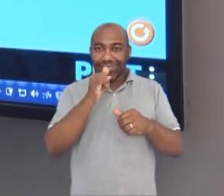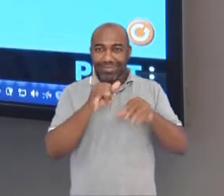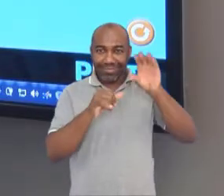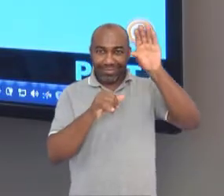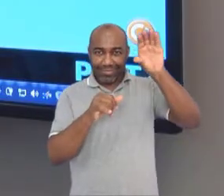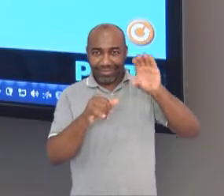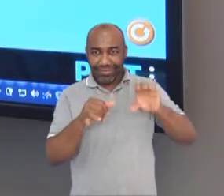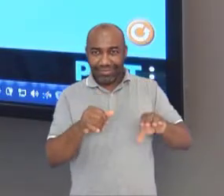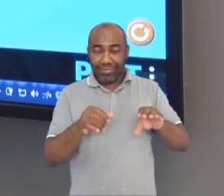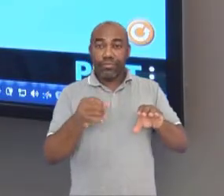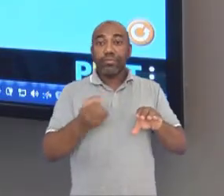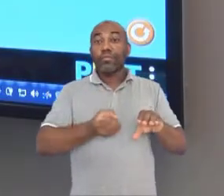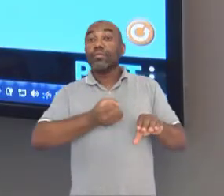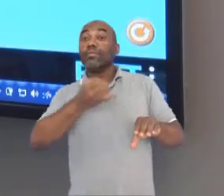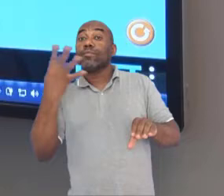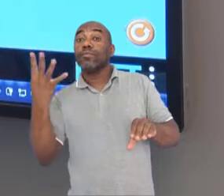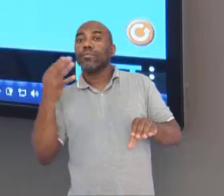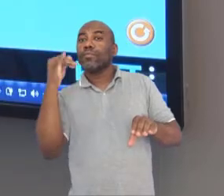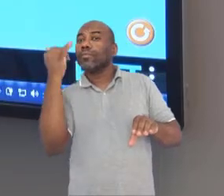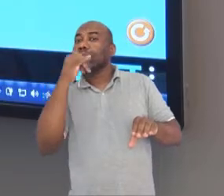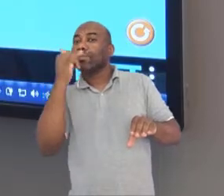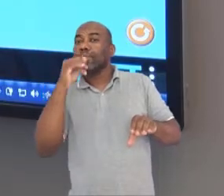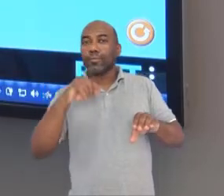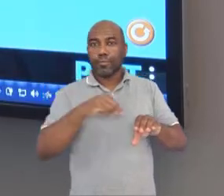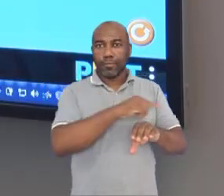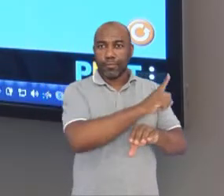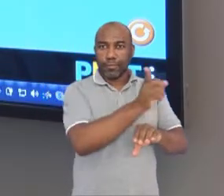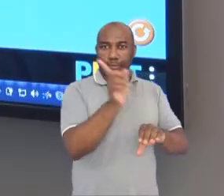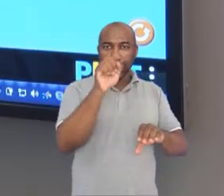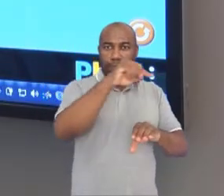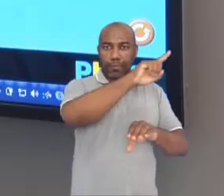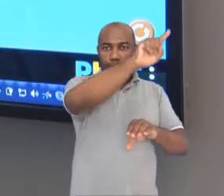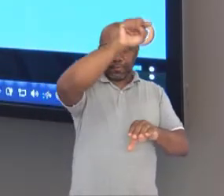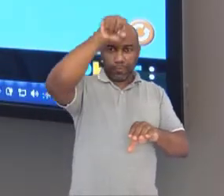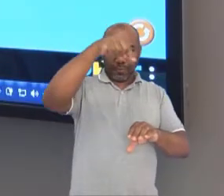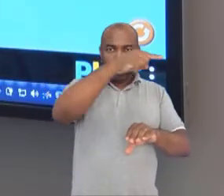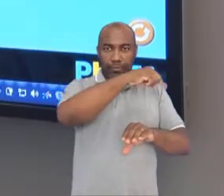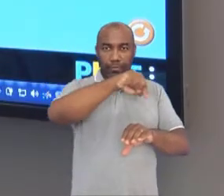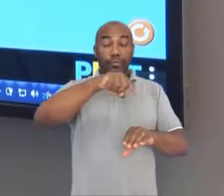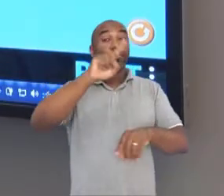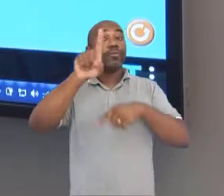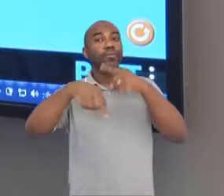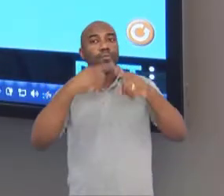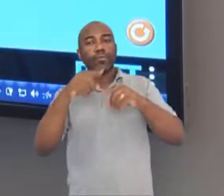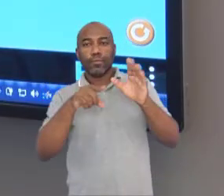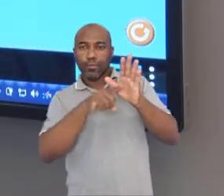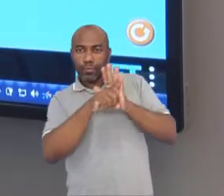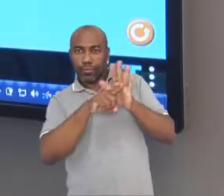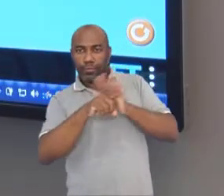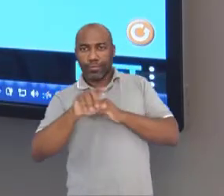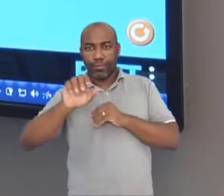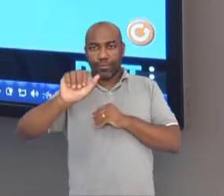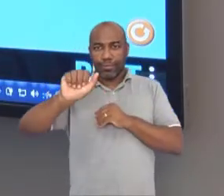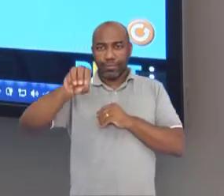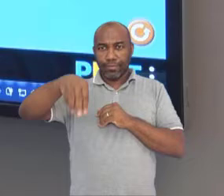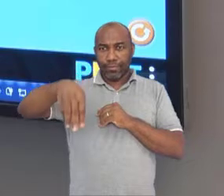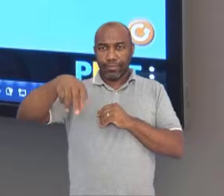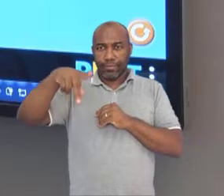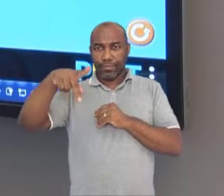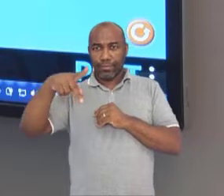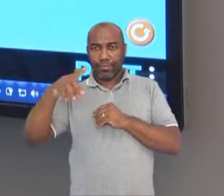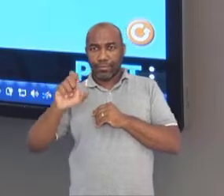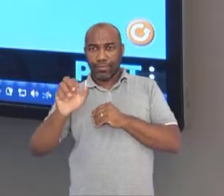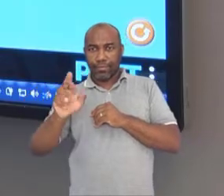descobrir quantos amperes tem no meu circuito. Vamos ao dispositivo que identifica a intensidade de